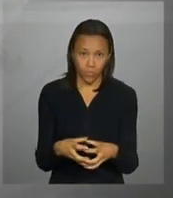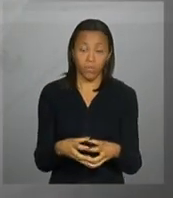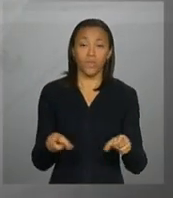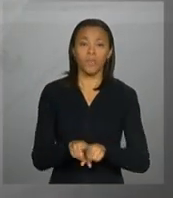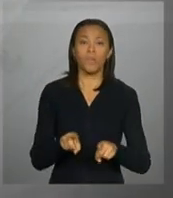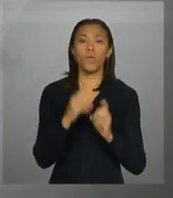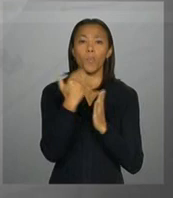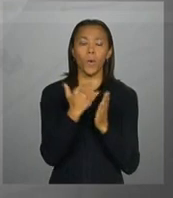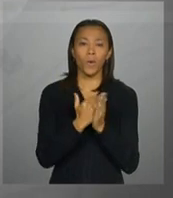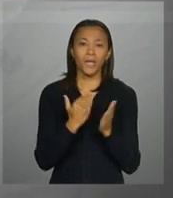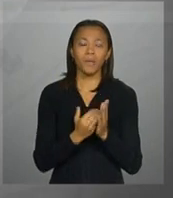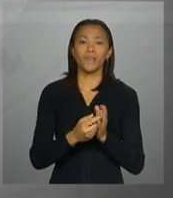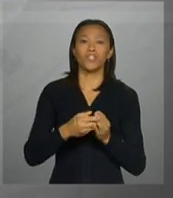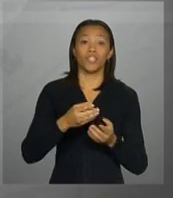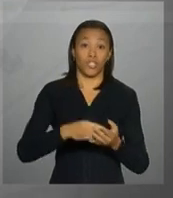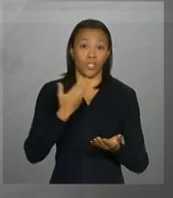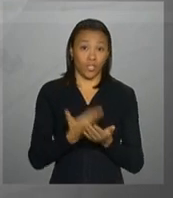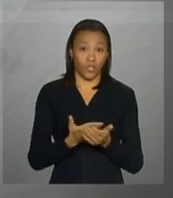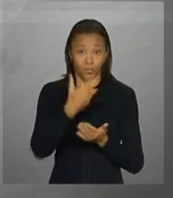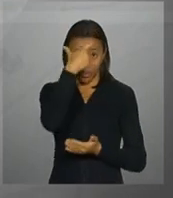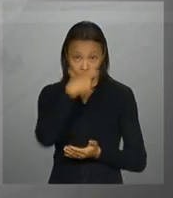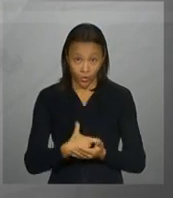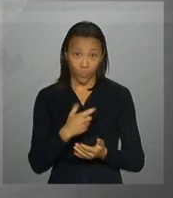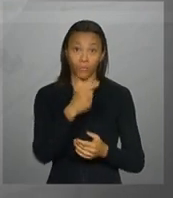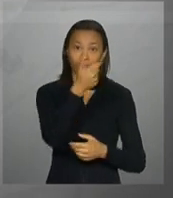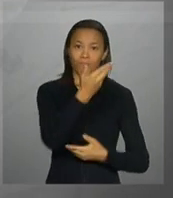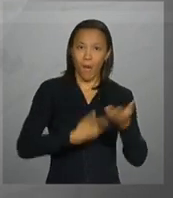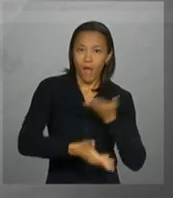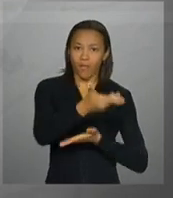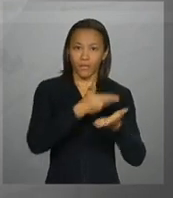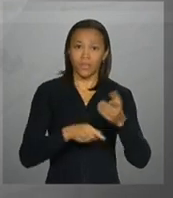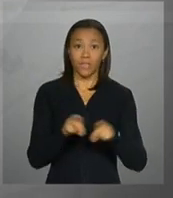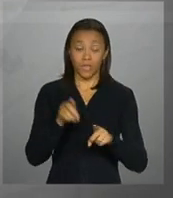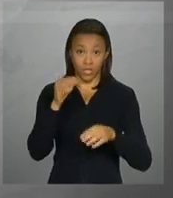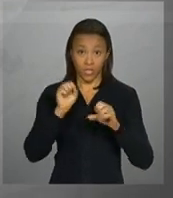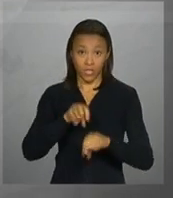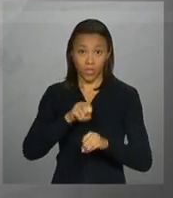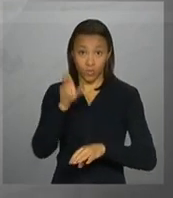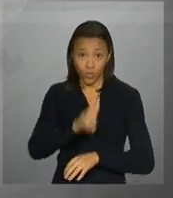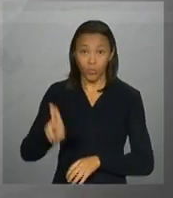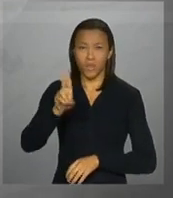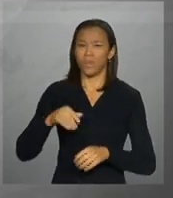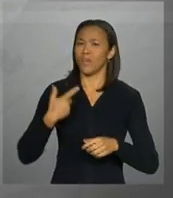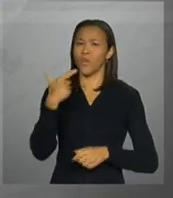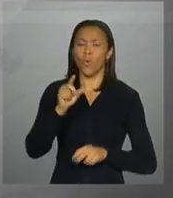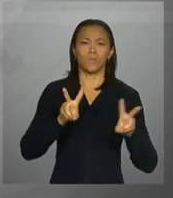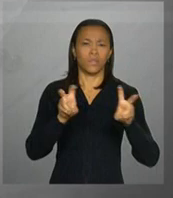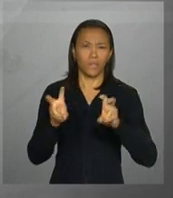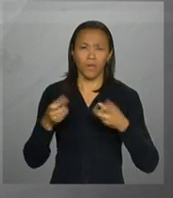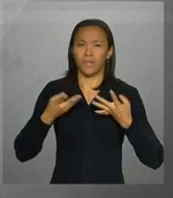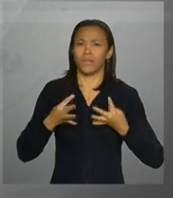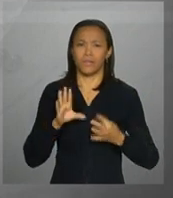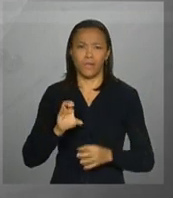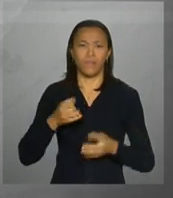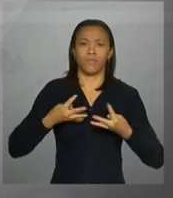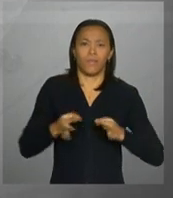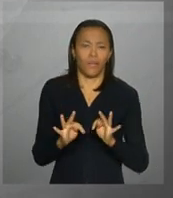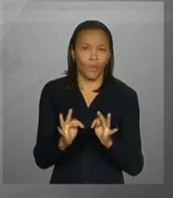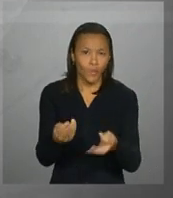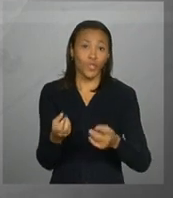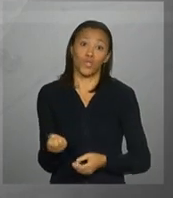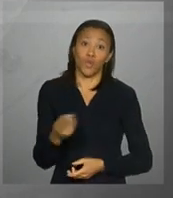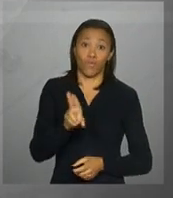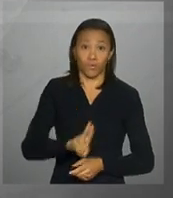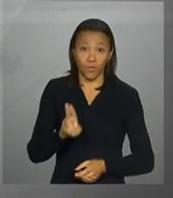um programa de intercâmbio de educação superior e outros assuntos nas áreas de Ciência Tecnologia inovação produtiva e